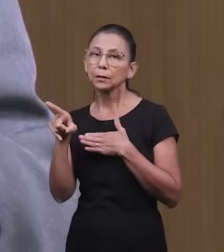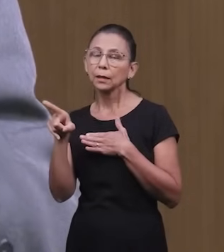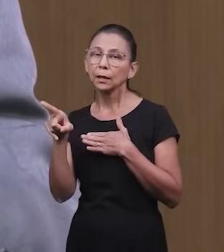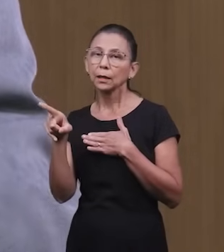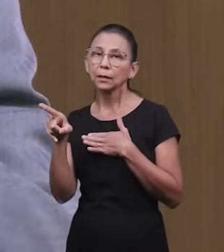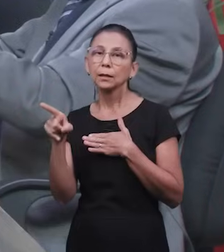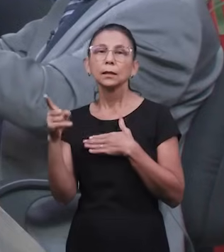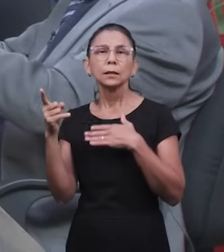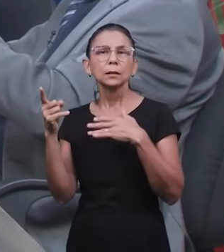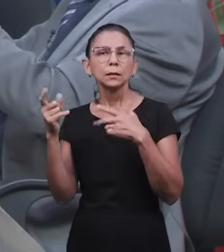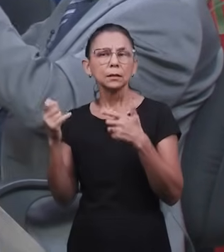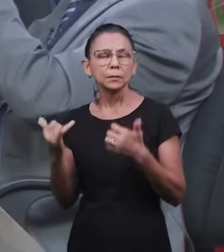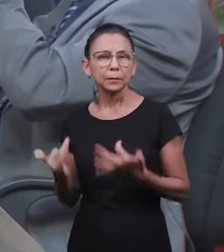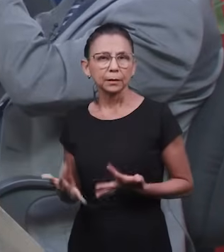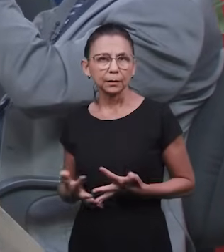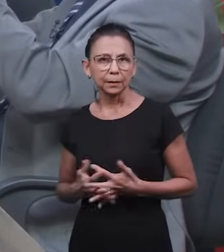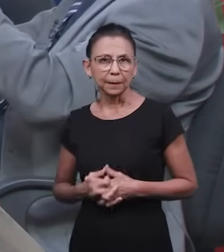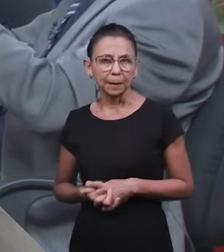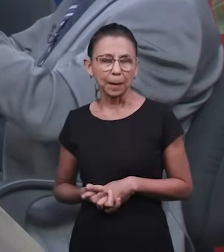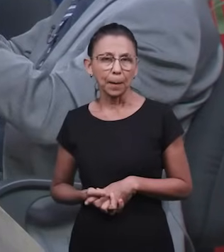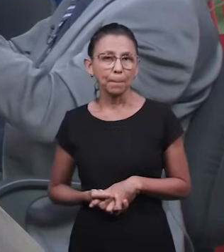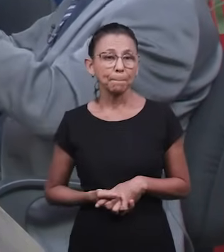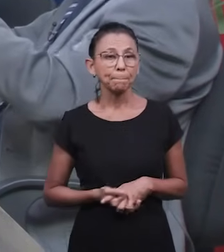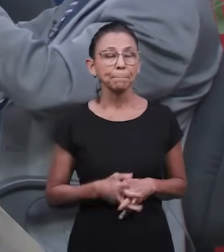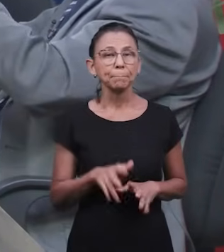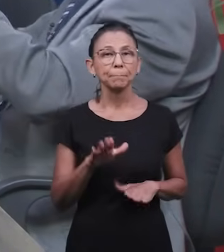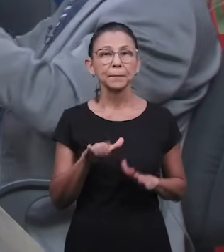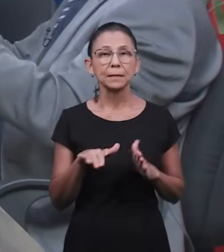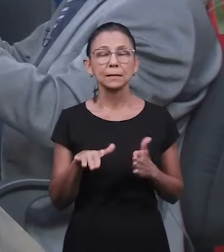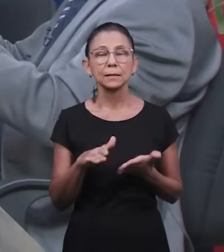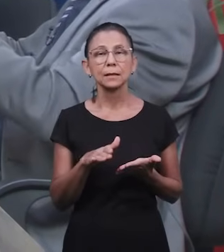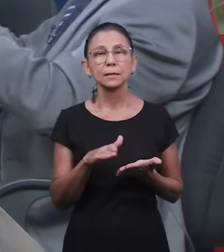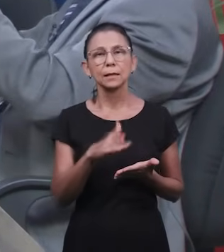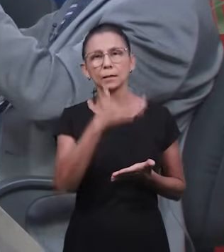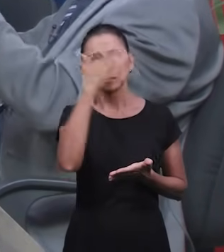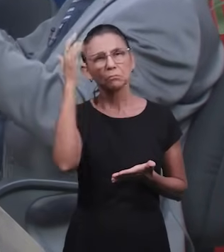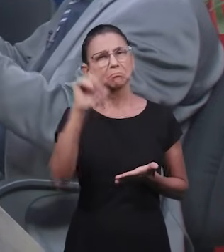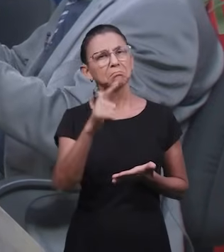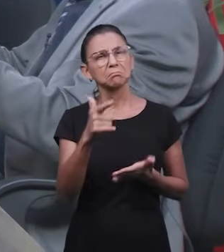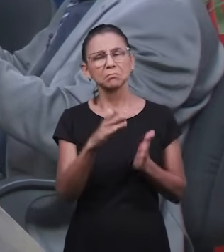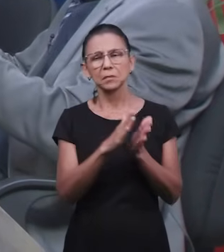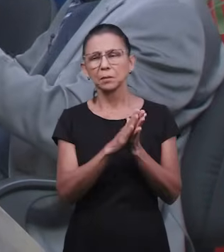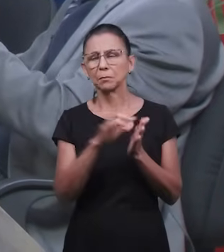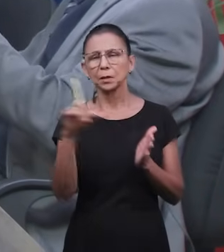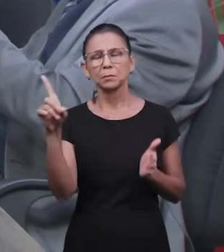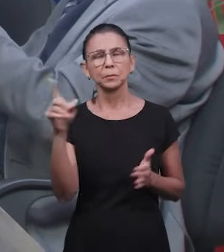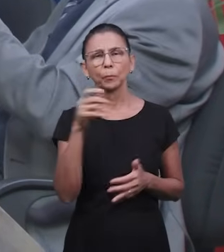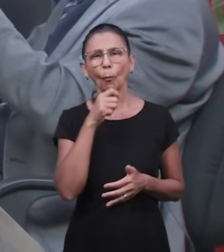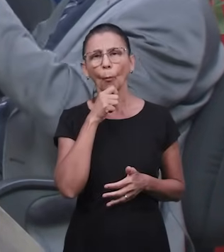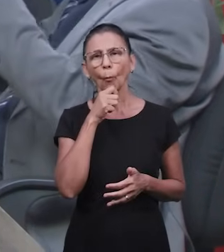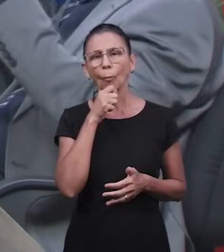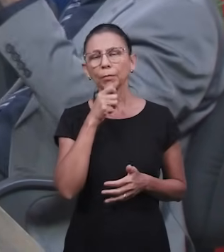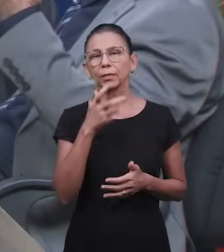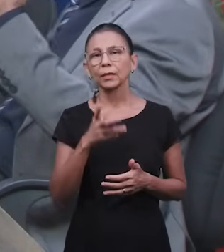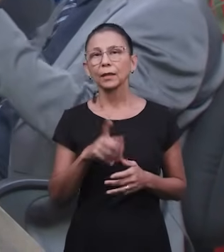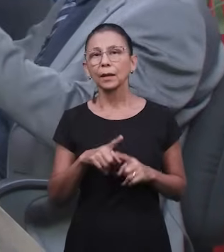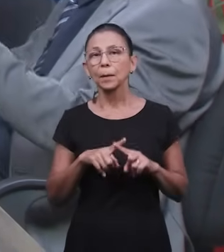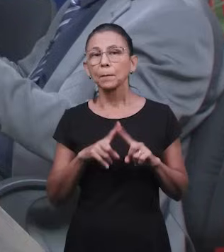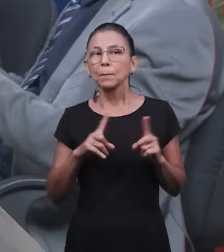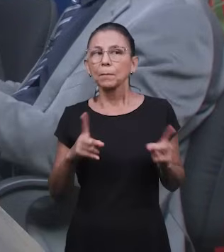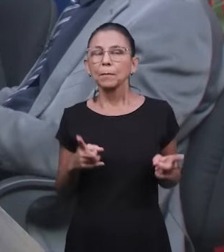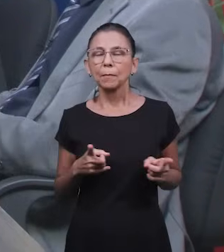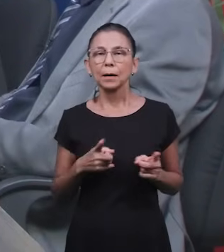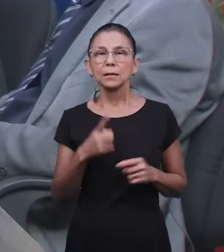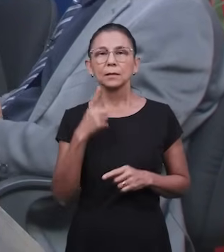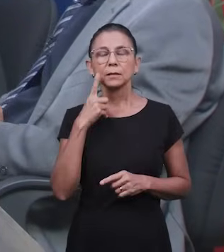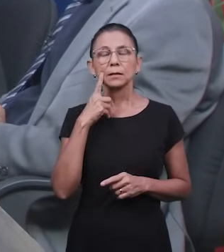e vê de uma forma totalmente leve, diferente, né? Onde o Espírito